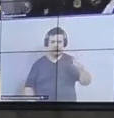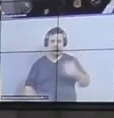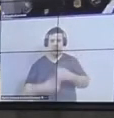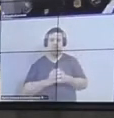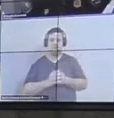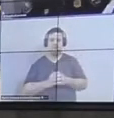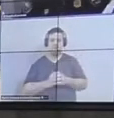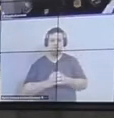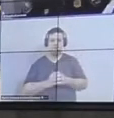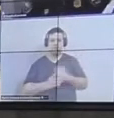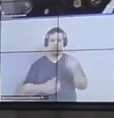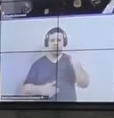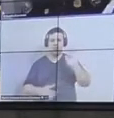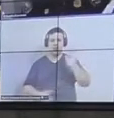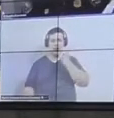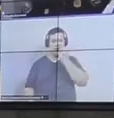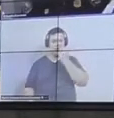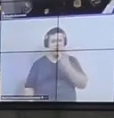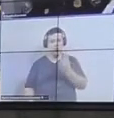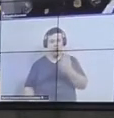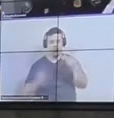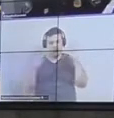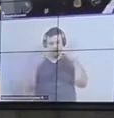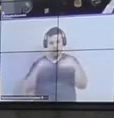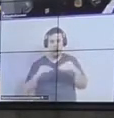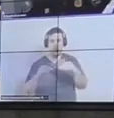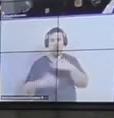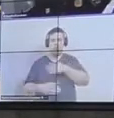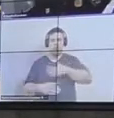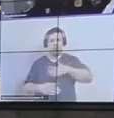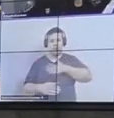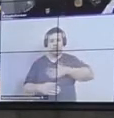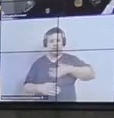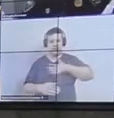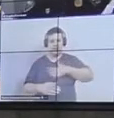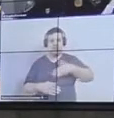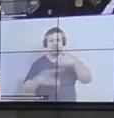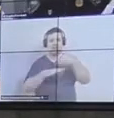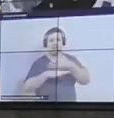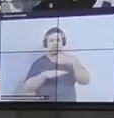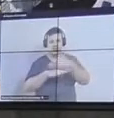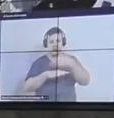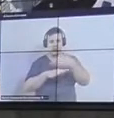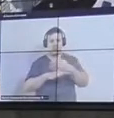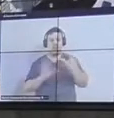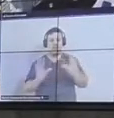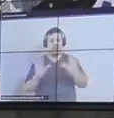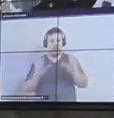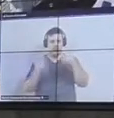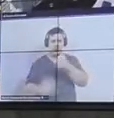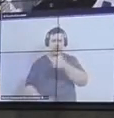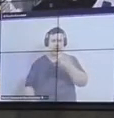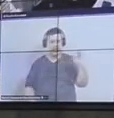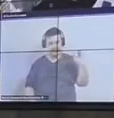Olá, boa noite. Prazer imenso participar das festividades de 100 anos do bairro do Limão.